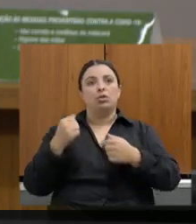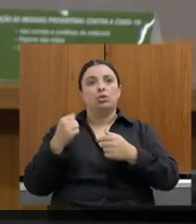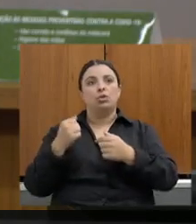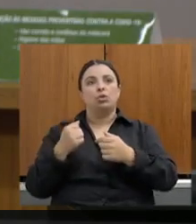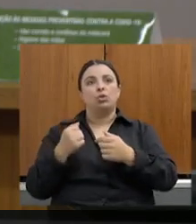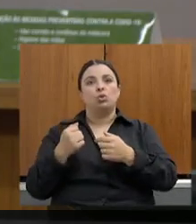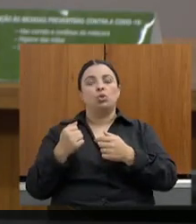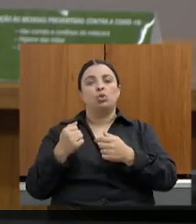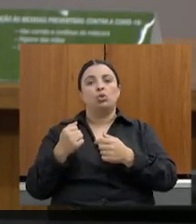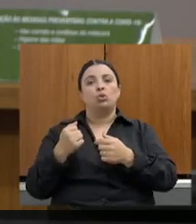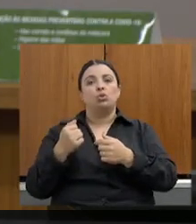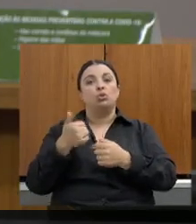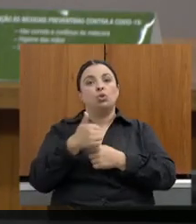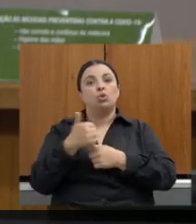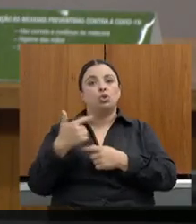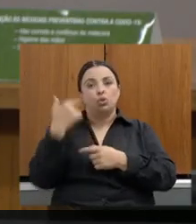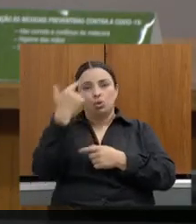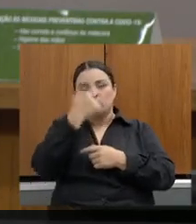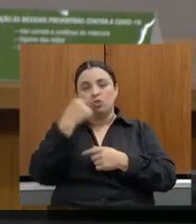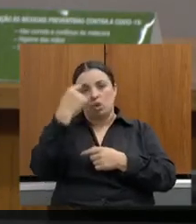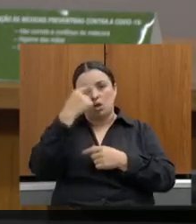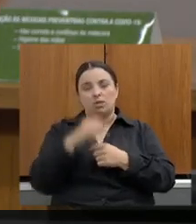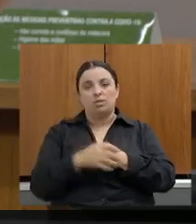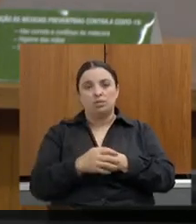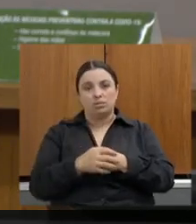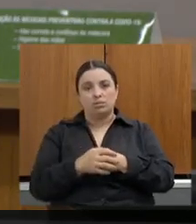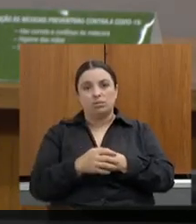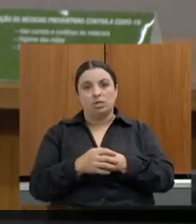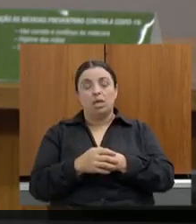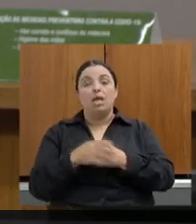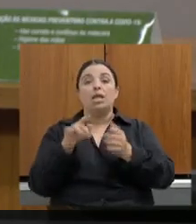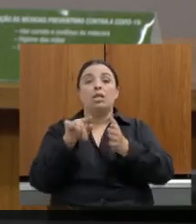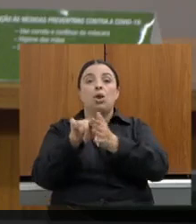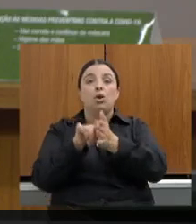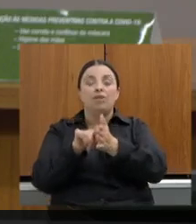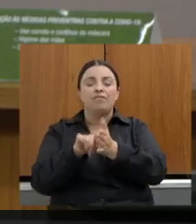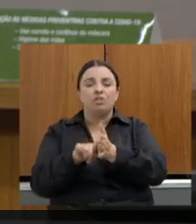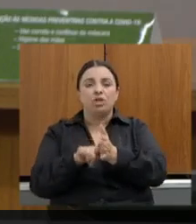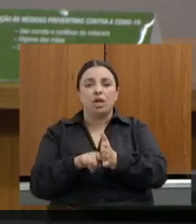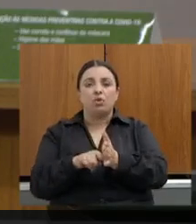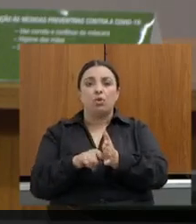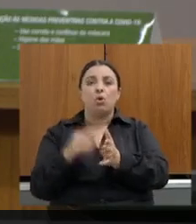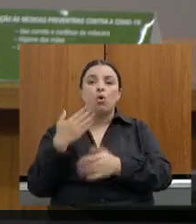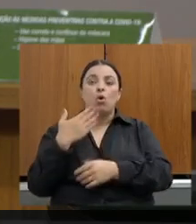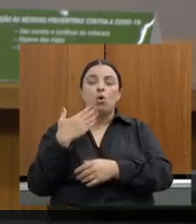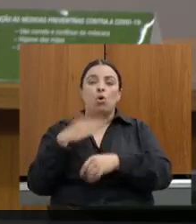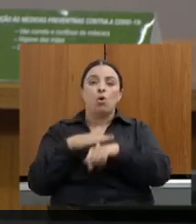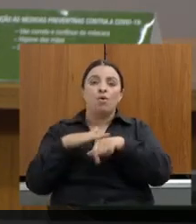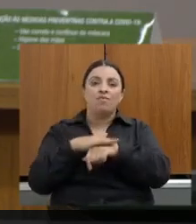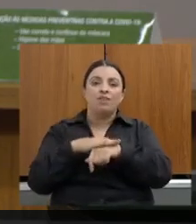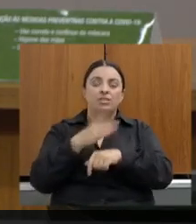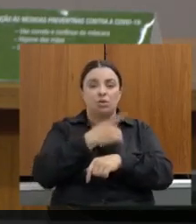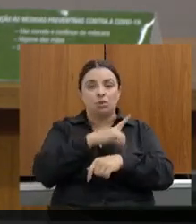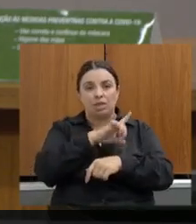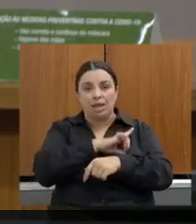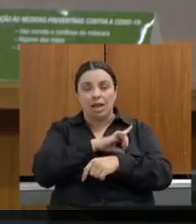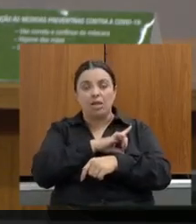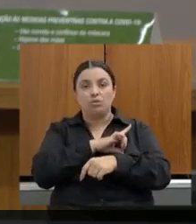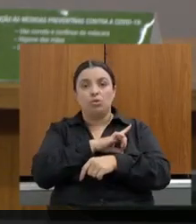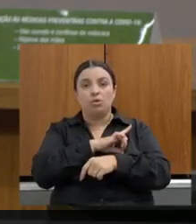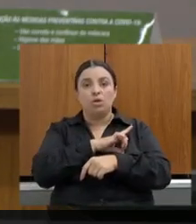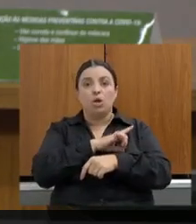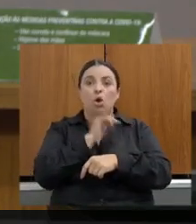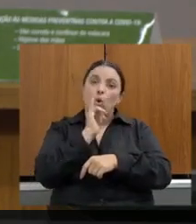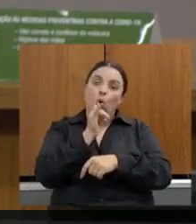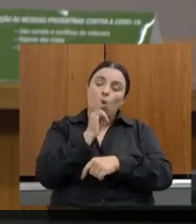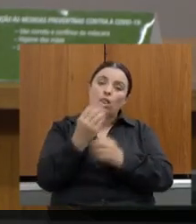Delegado de Polícia na outra o investigador de polícia investigador fala quando ela é gato transmite aquela situação